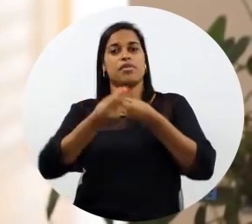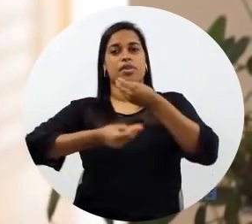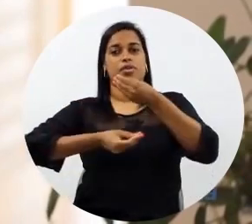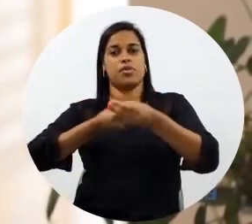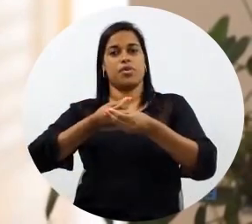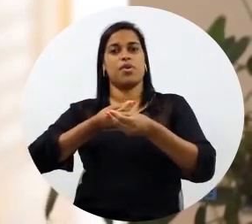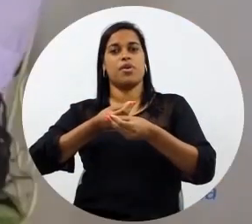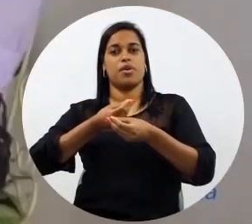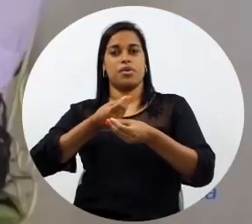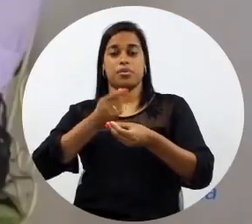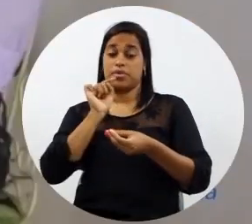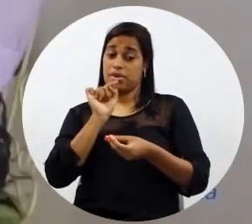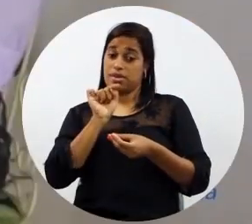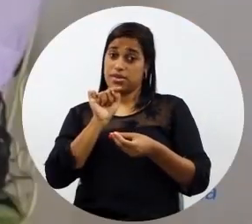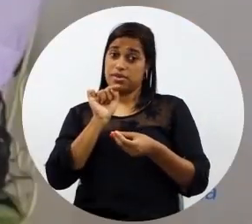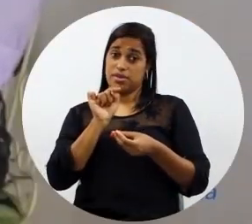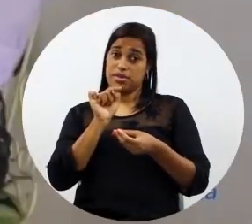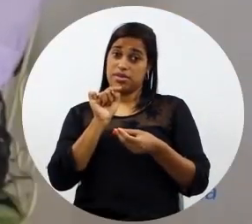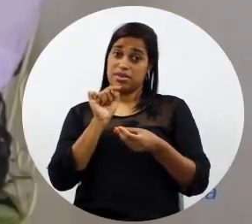se...